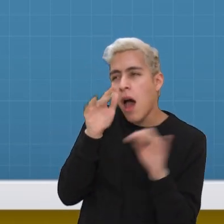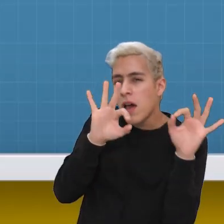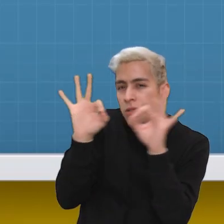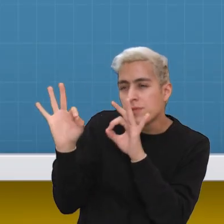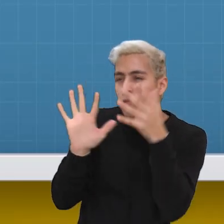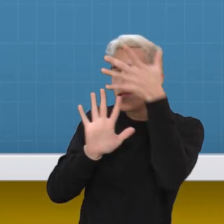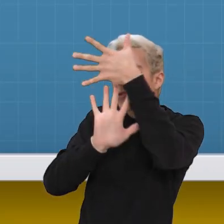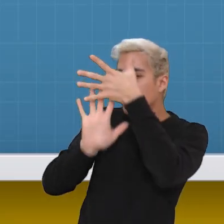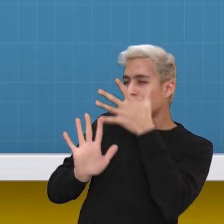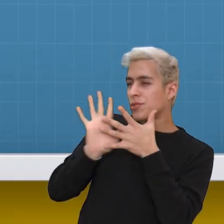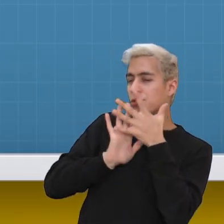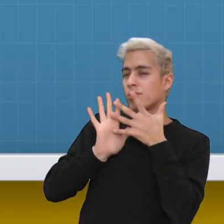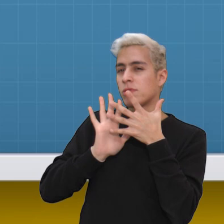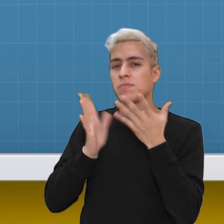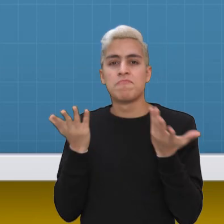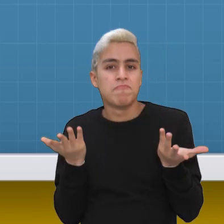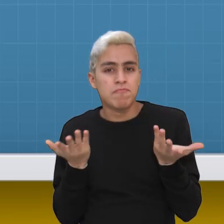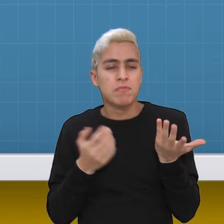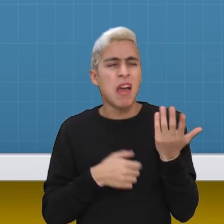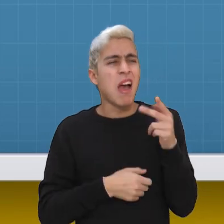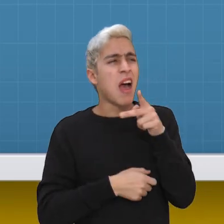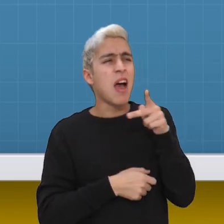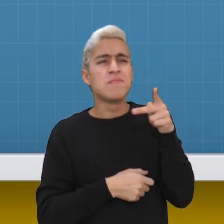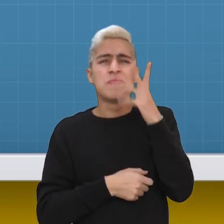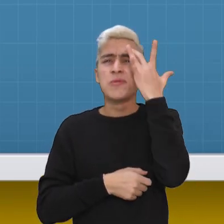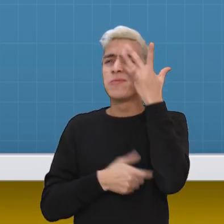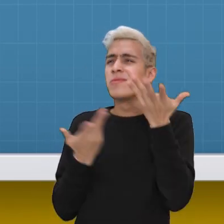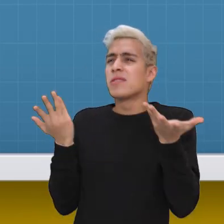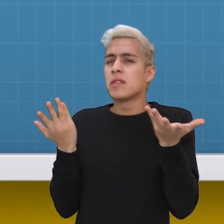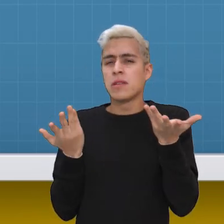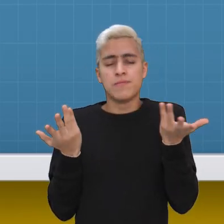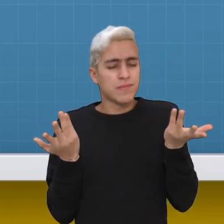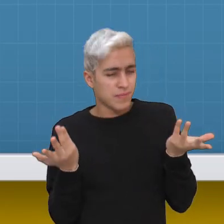responder. Professora, eu não sei.